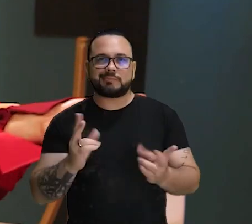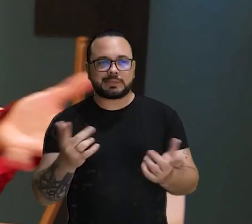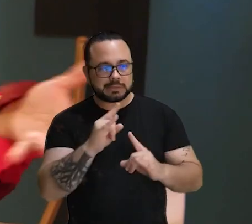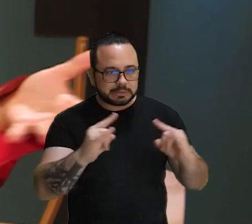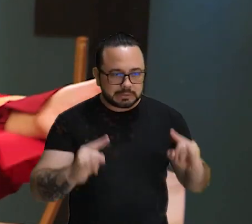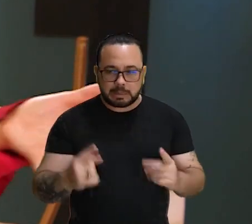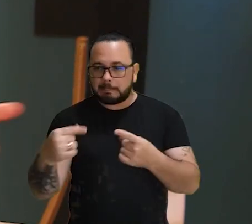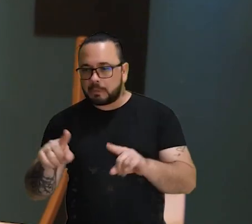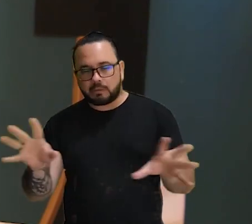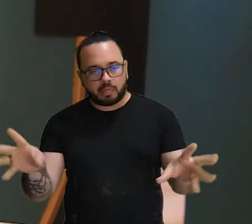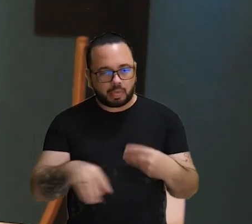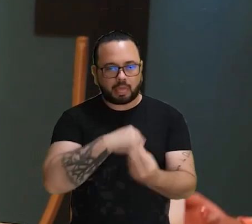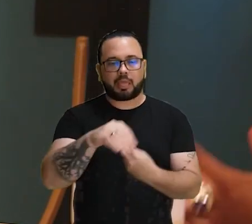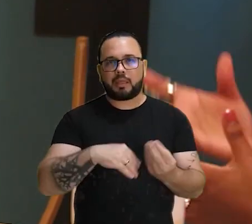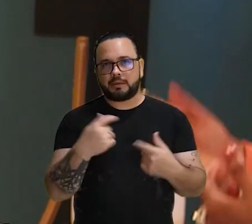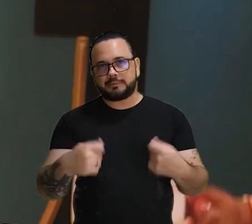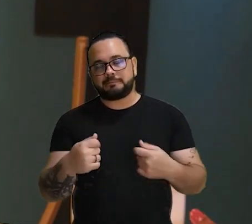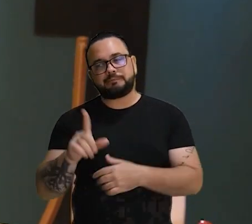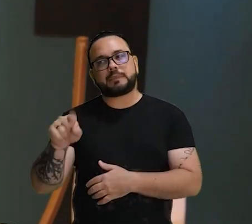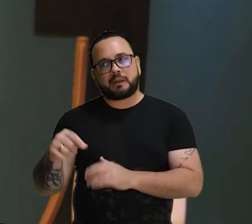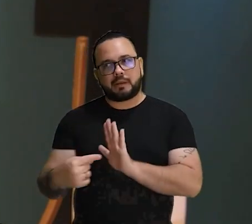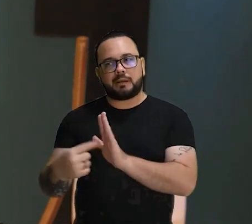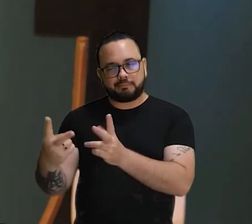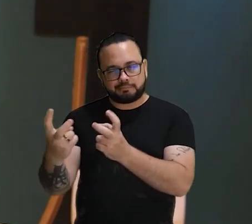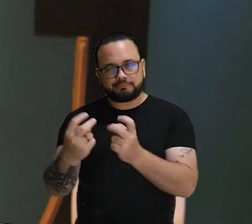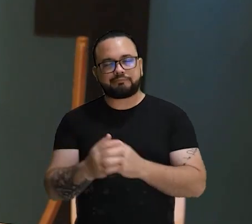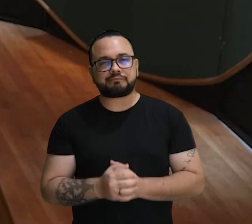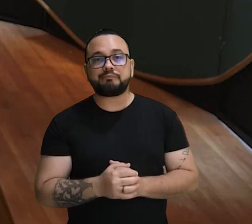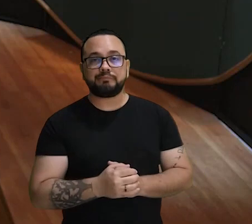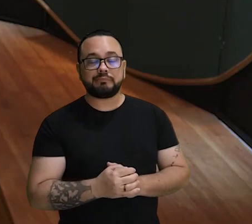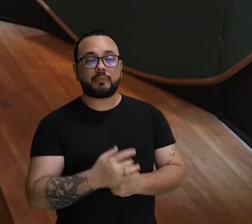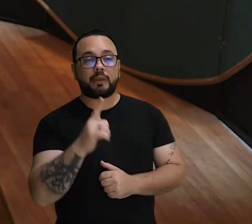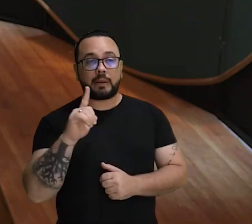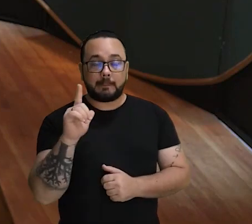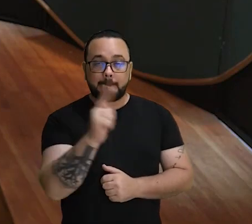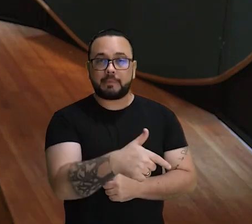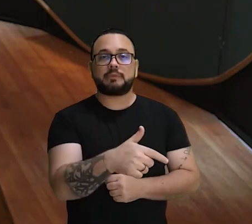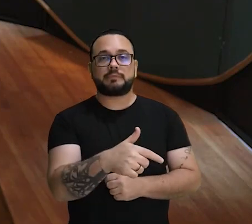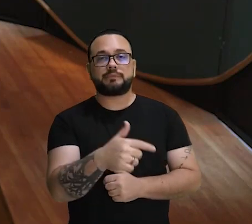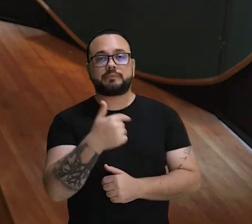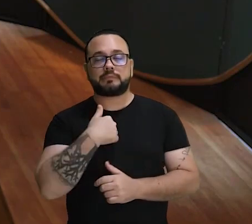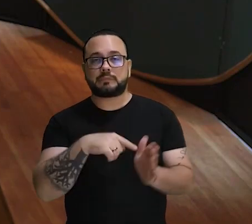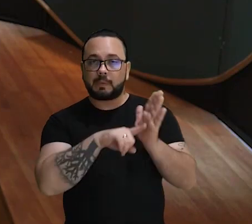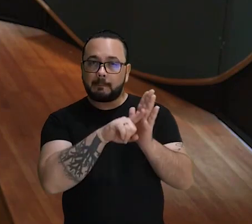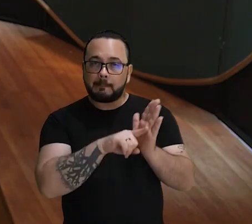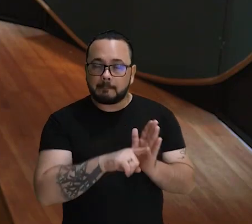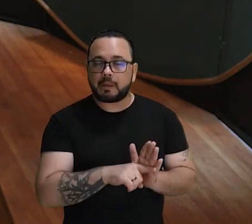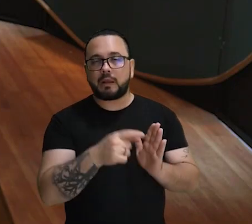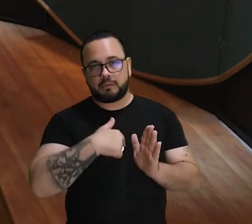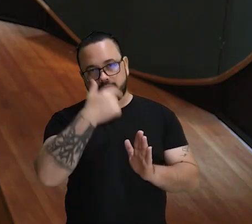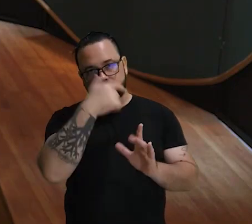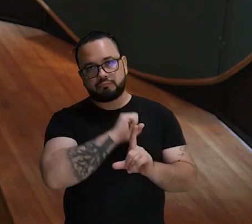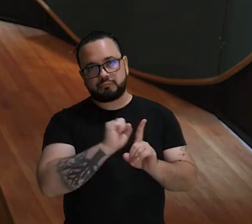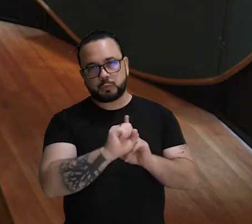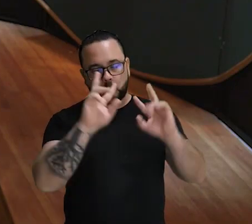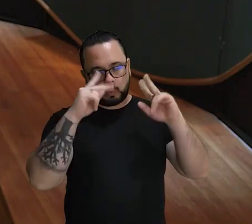sai dessa, né, junta tudo, né? Eram sinais ali. Aí lá na frente, quando na própria pesquisa com ciências